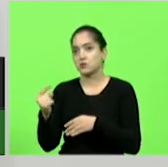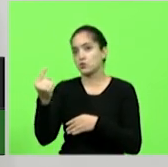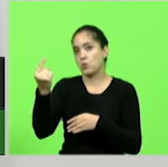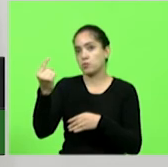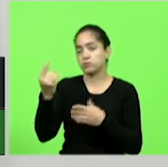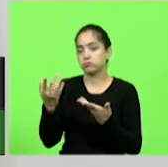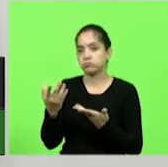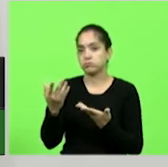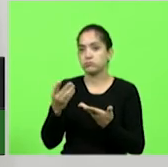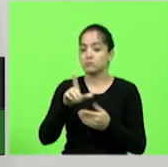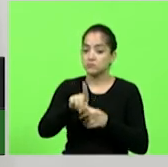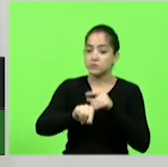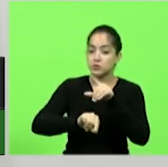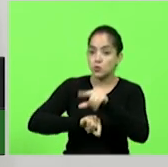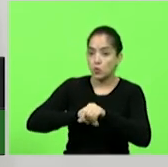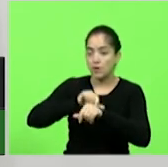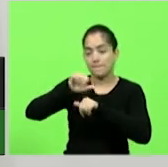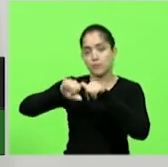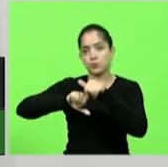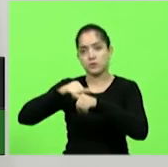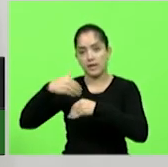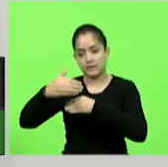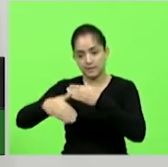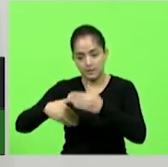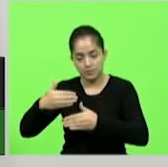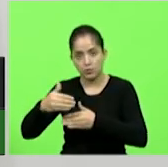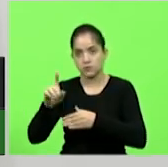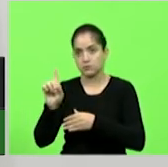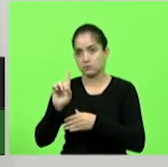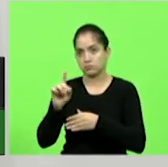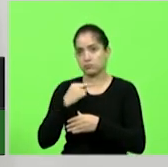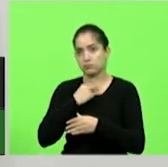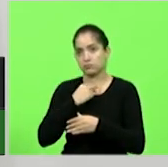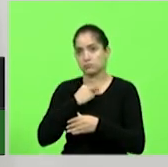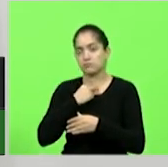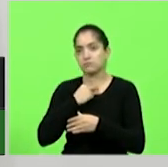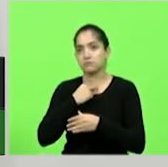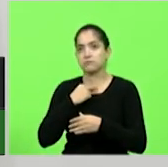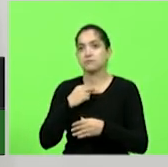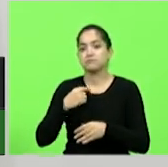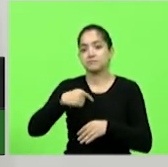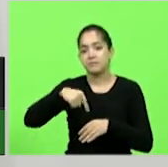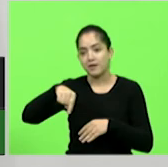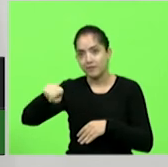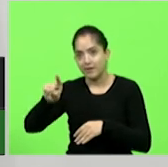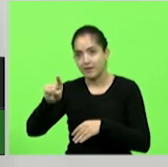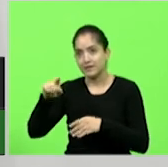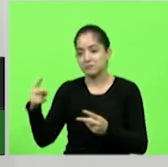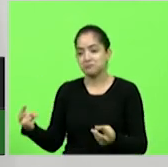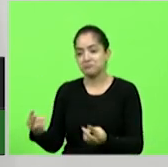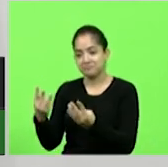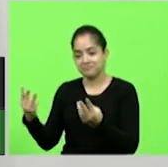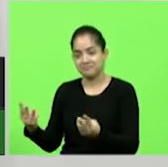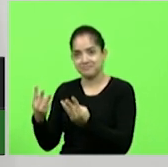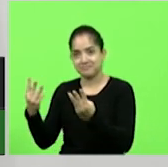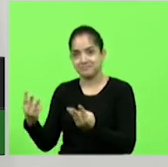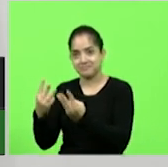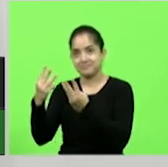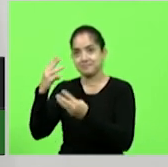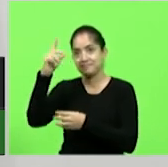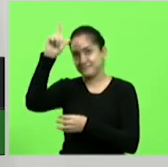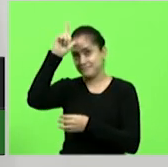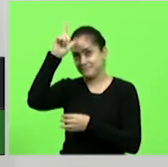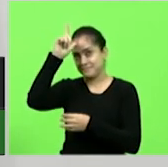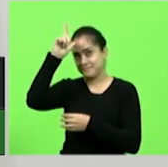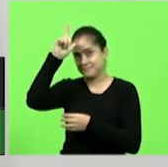tu escolher, não pode mais mudar, tá bom. Ele escolheu o alemão. Estava indo para o inferno alemão, passou pelo inferno brasileiro, todos